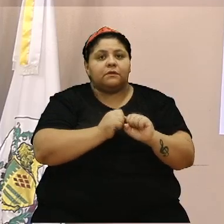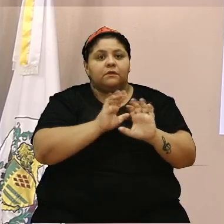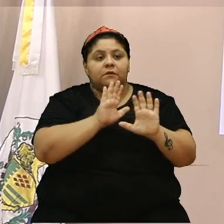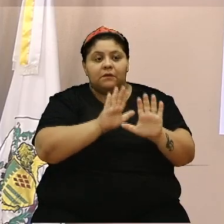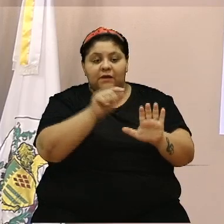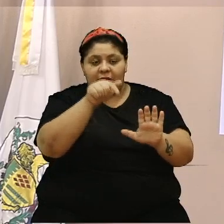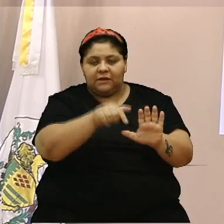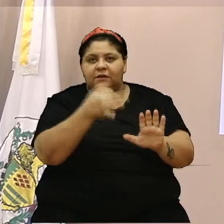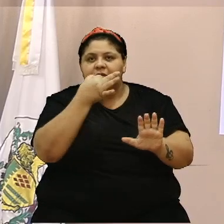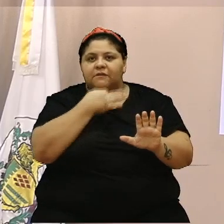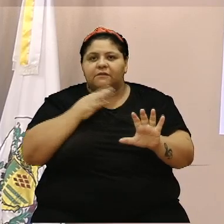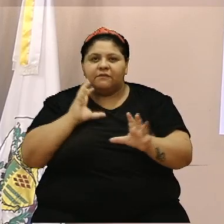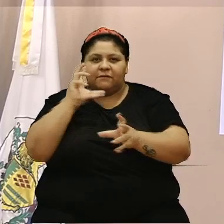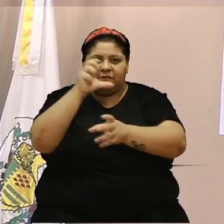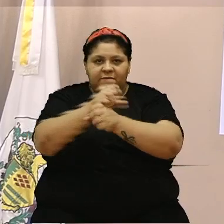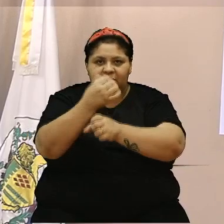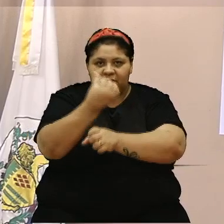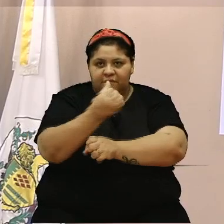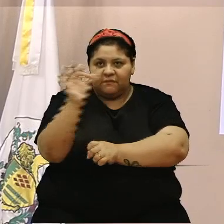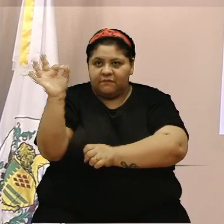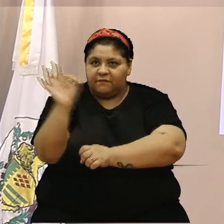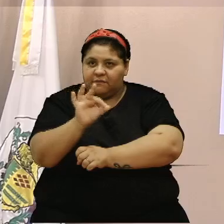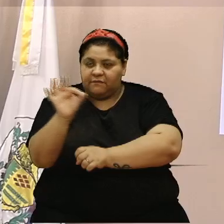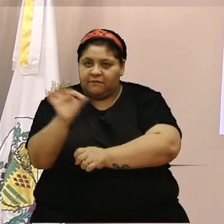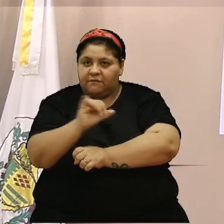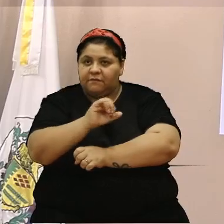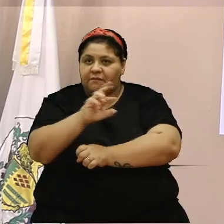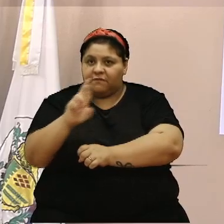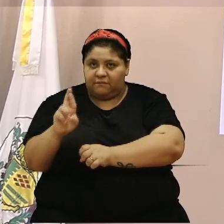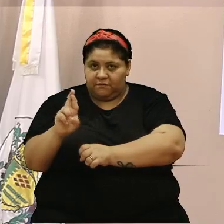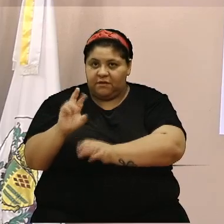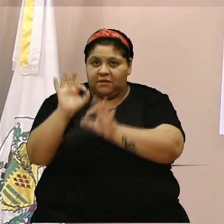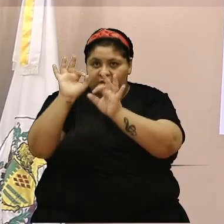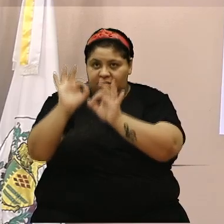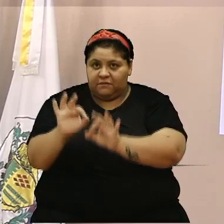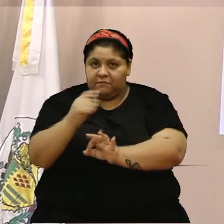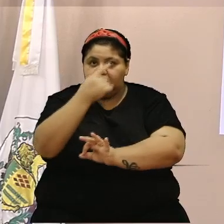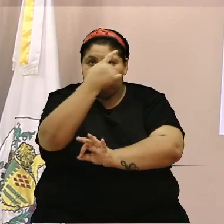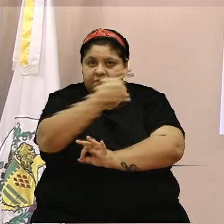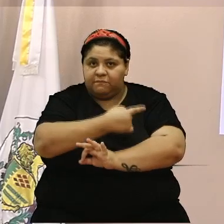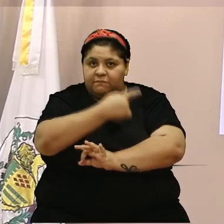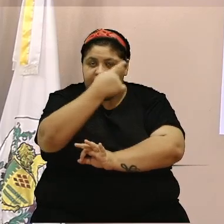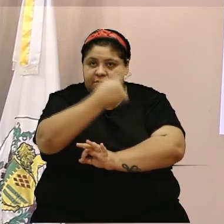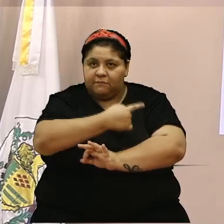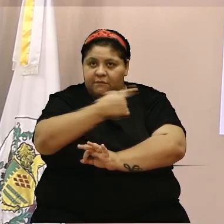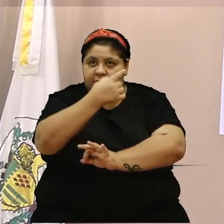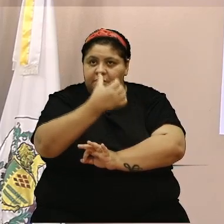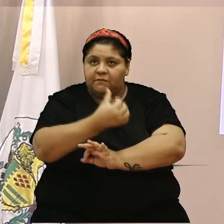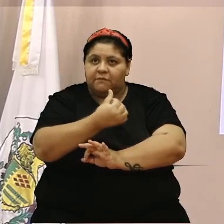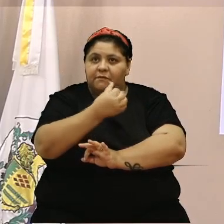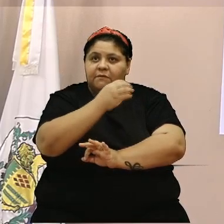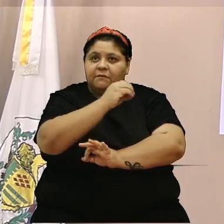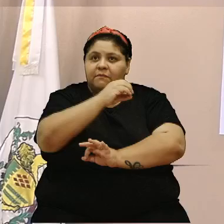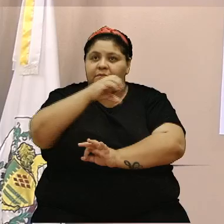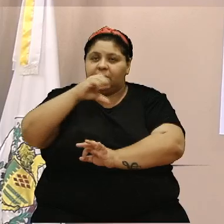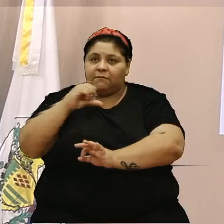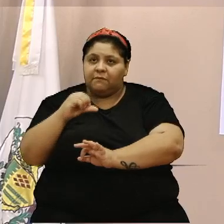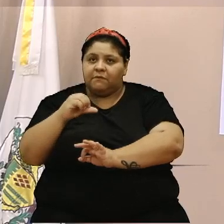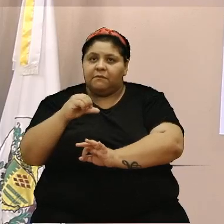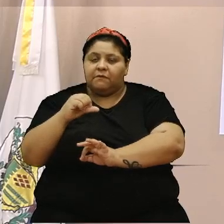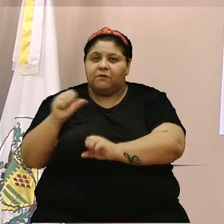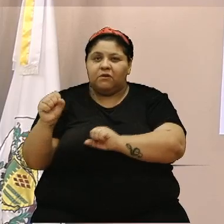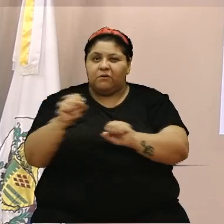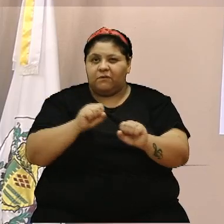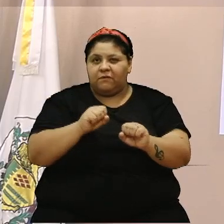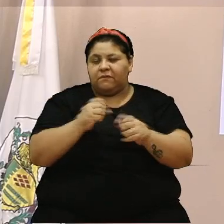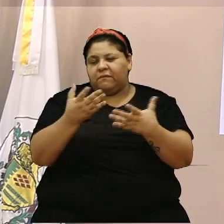cidade, calculando 6% do imposto de renda devido. Está aí, eram 609 milhões, o nosso potencial,